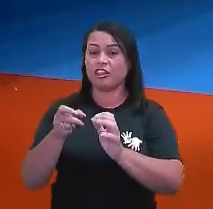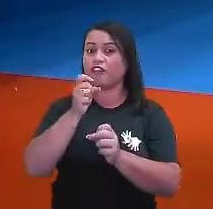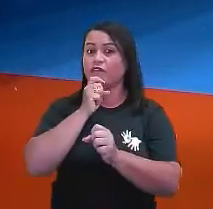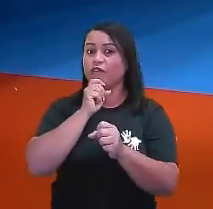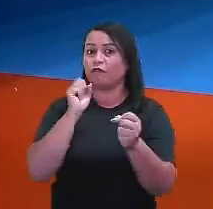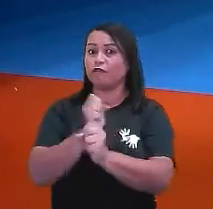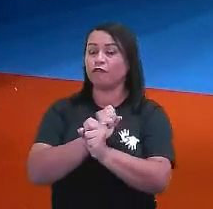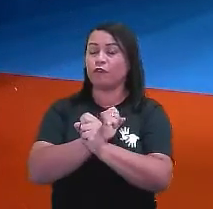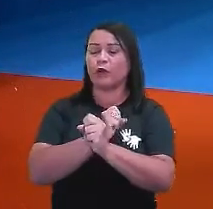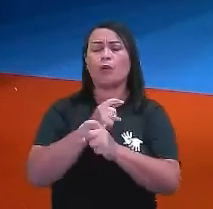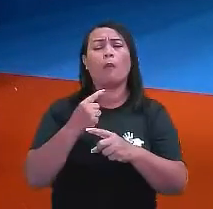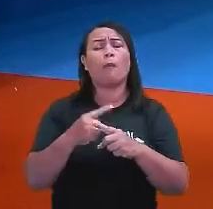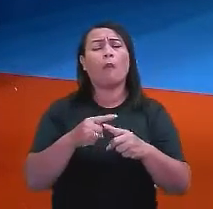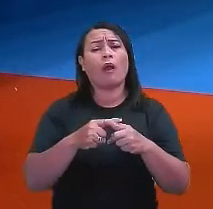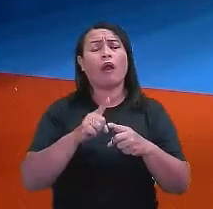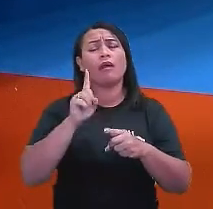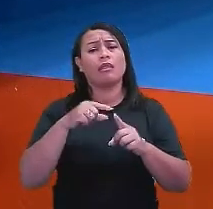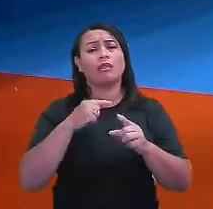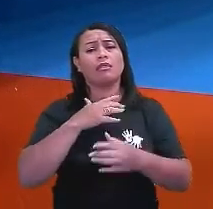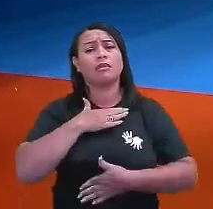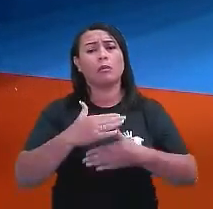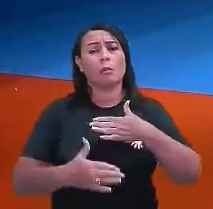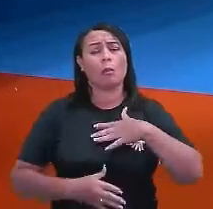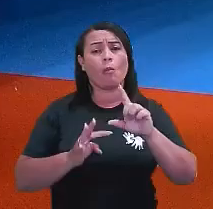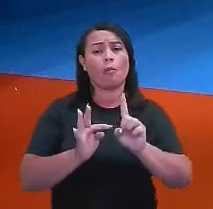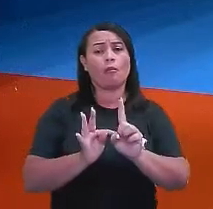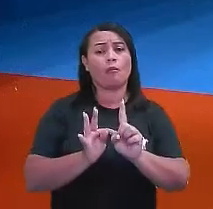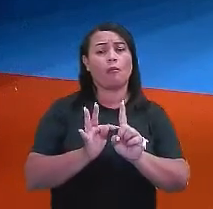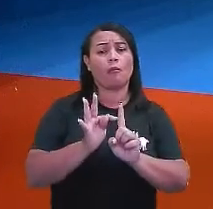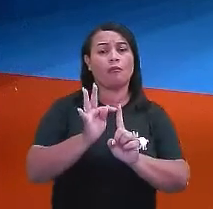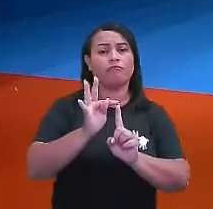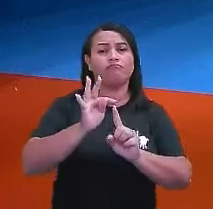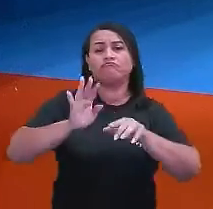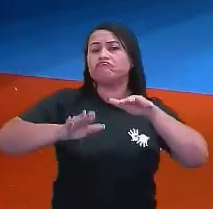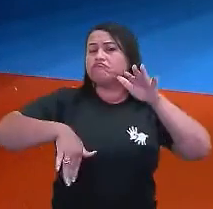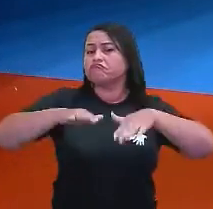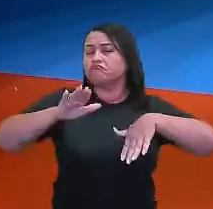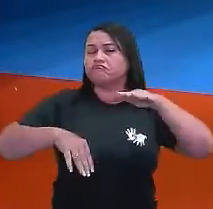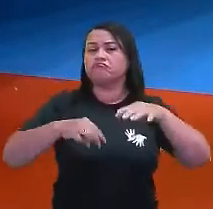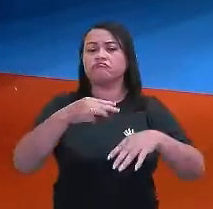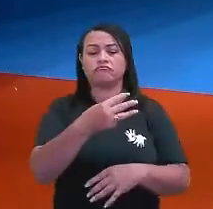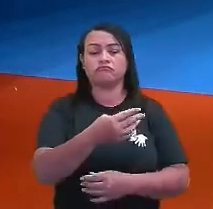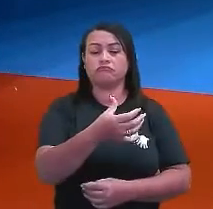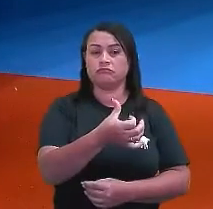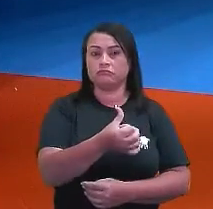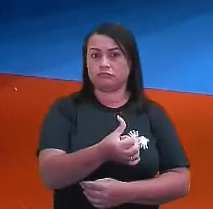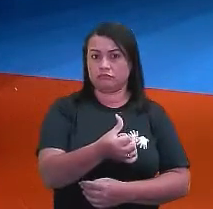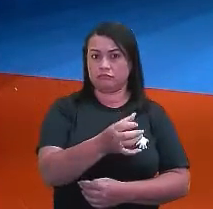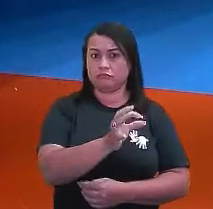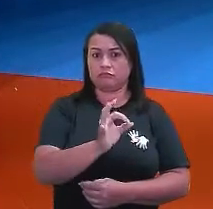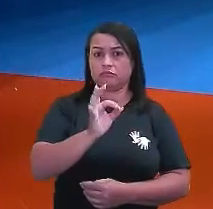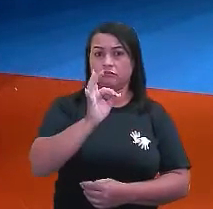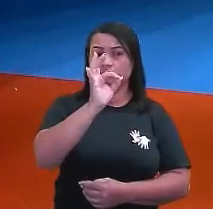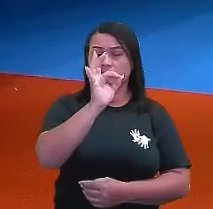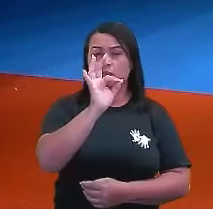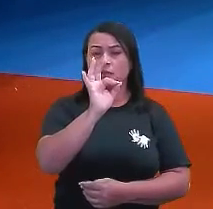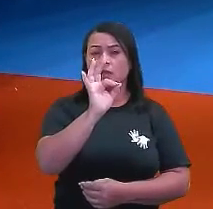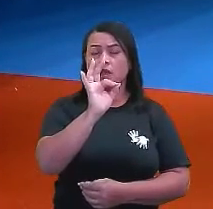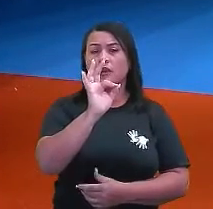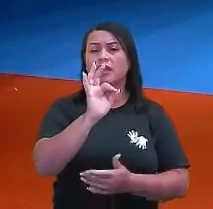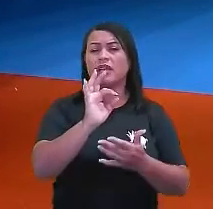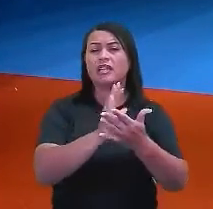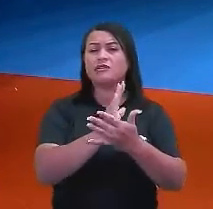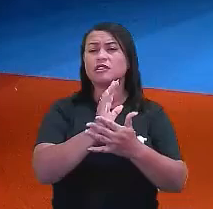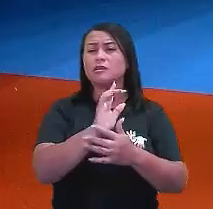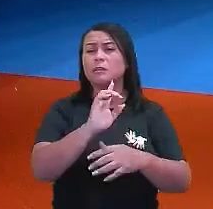aí, por quê? Que a temperatura do corpo humano, ela vai variar entre 36 graus e um pouco mais